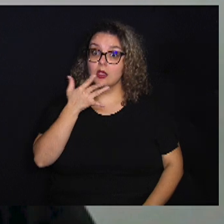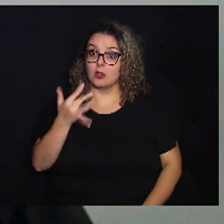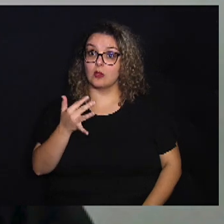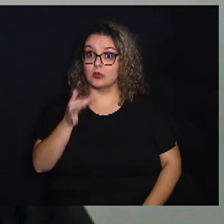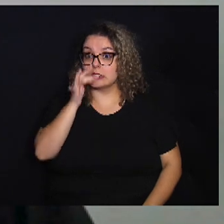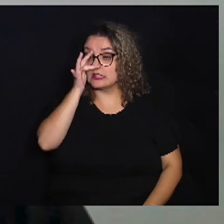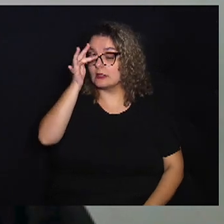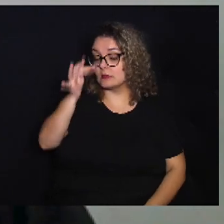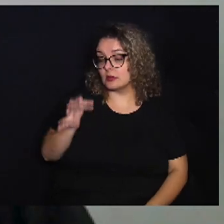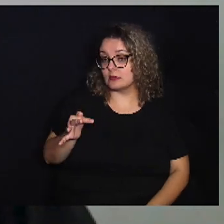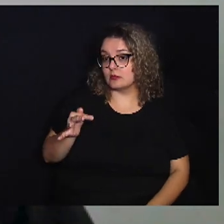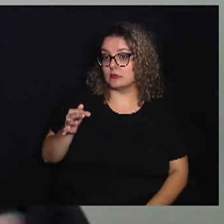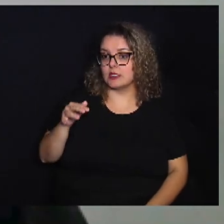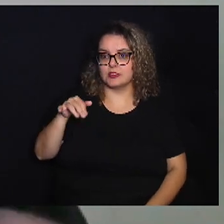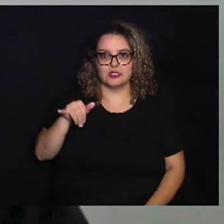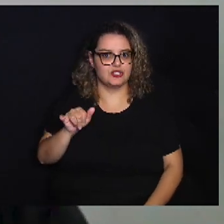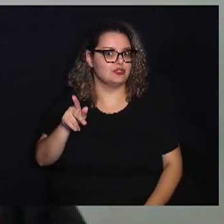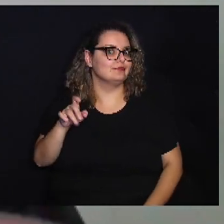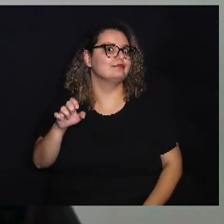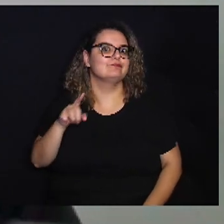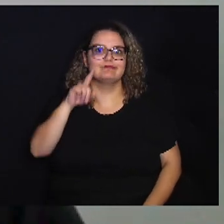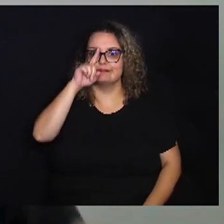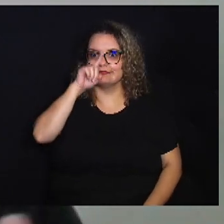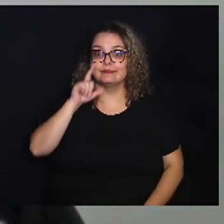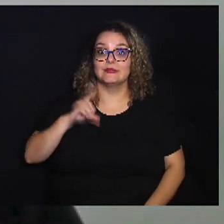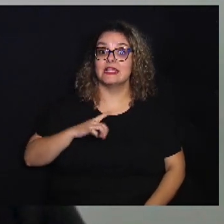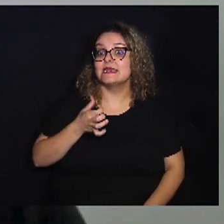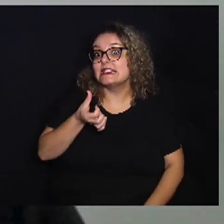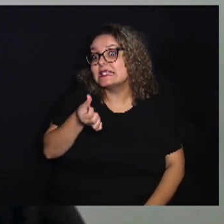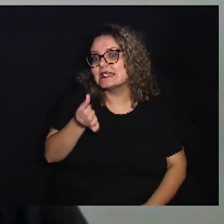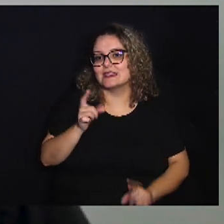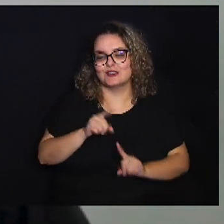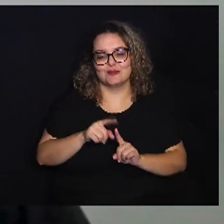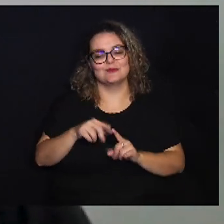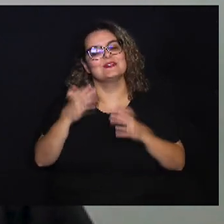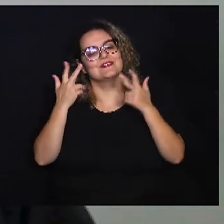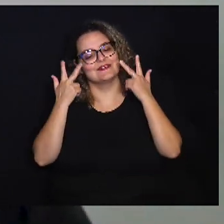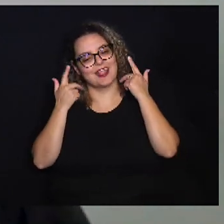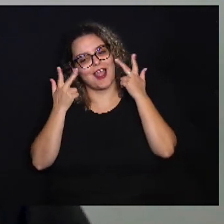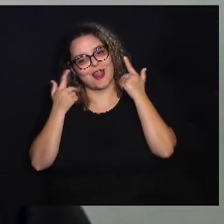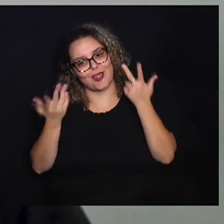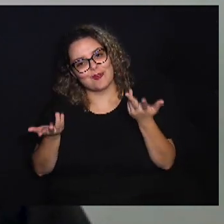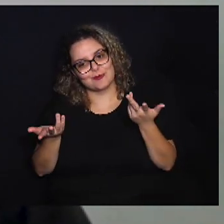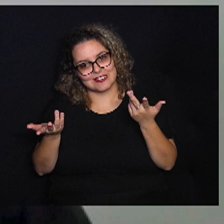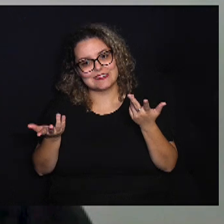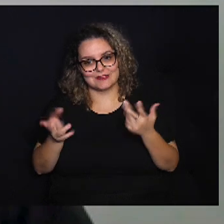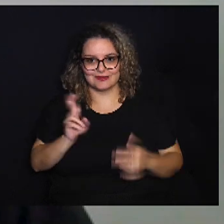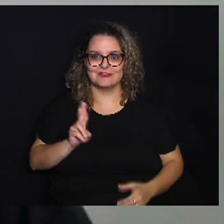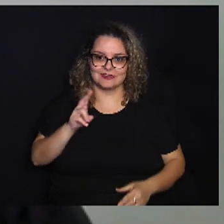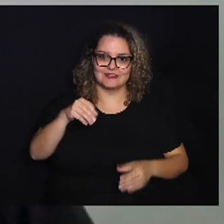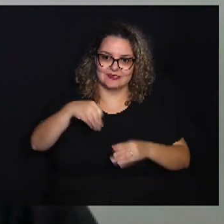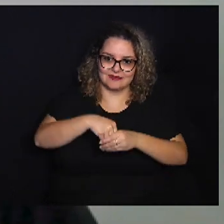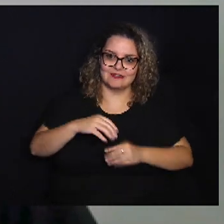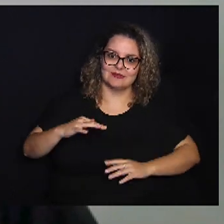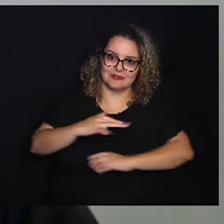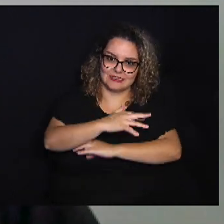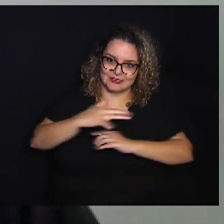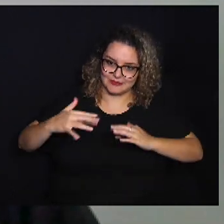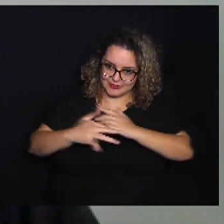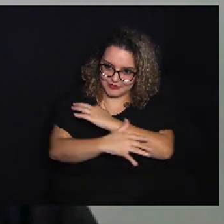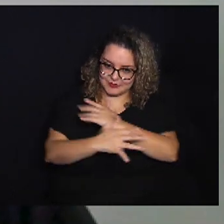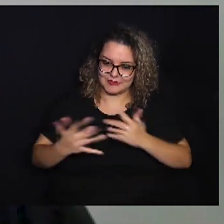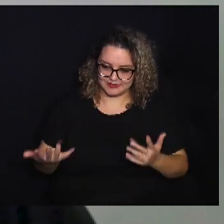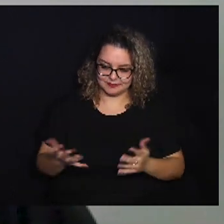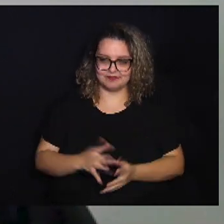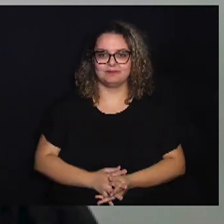mas só de ipê amarelo a gente tem aí 6 espécies que são bem comuns, que são utilizadas na arborização urbana. Então,